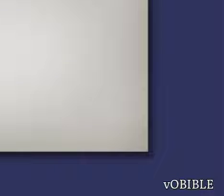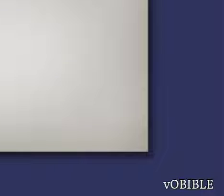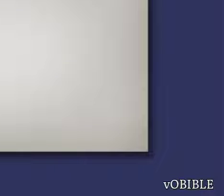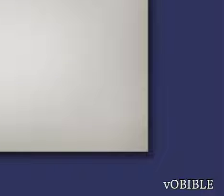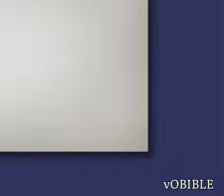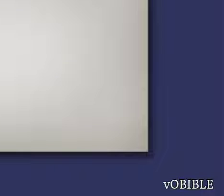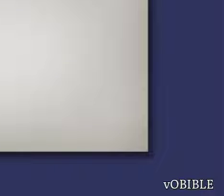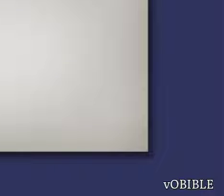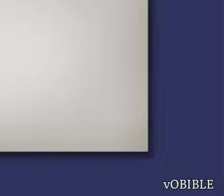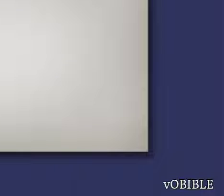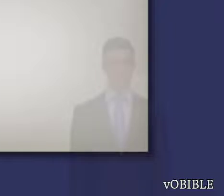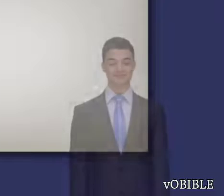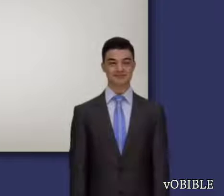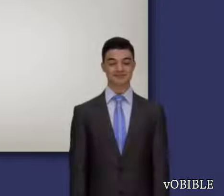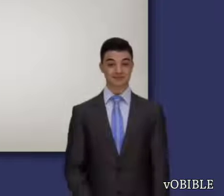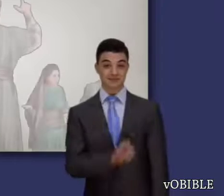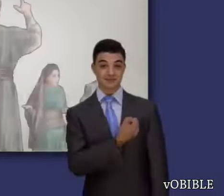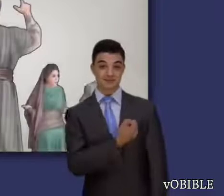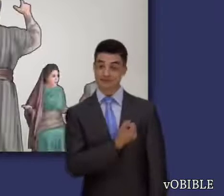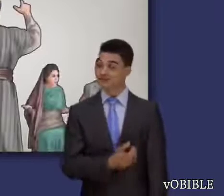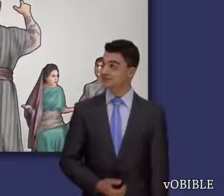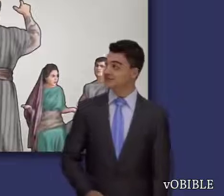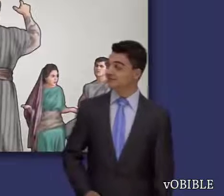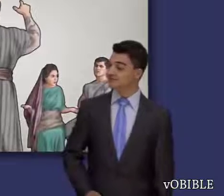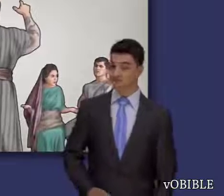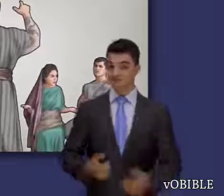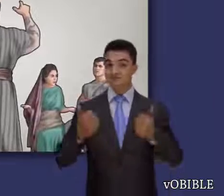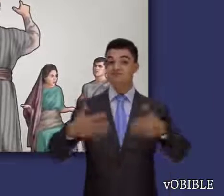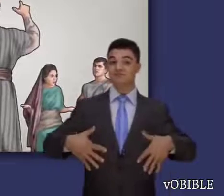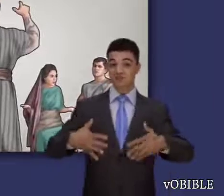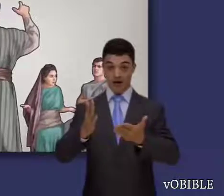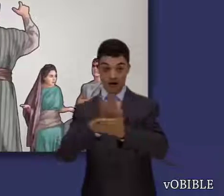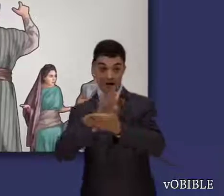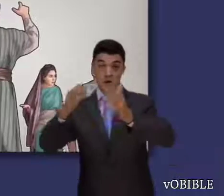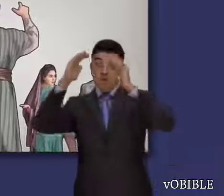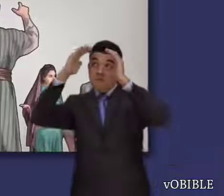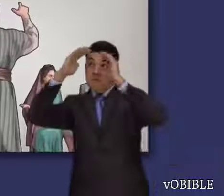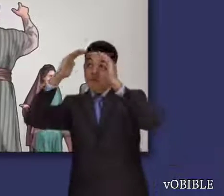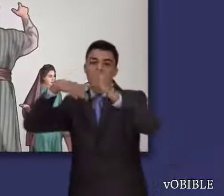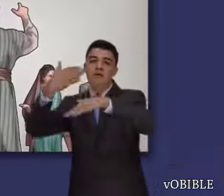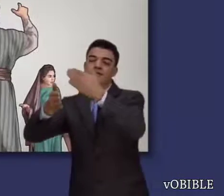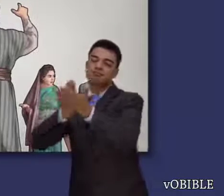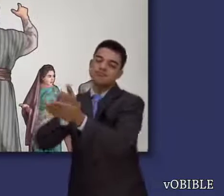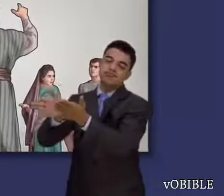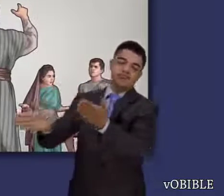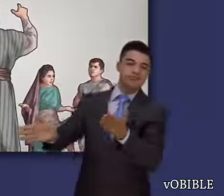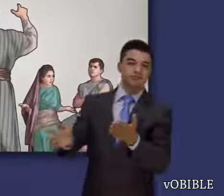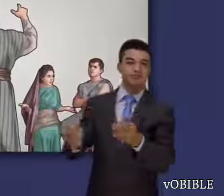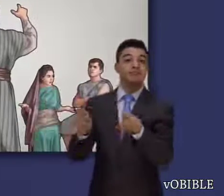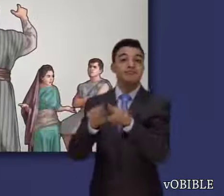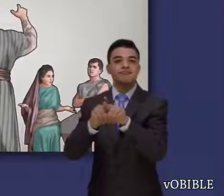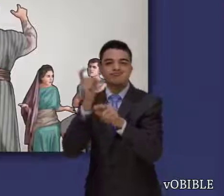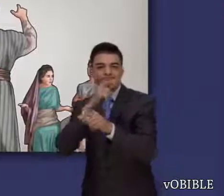congregação. No capítulo 4, Paulo diz que alguns iriam sair da verdade e iriam tentar levar outros junto com